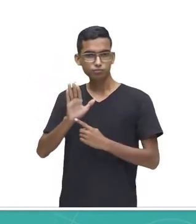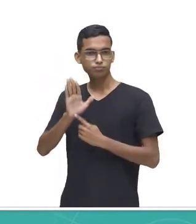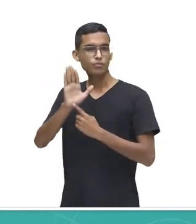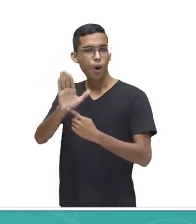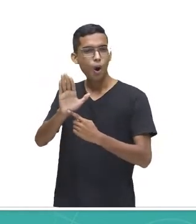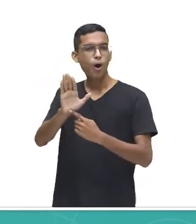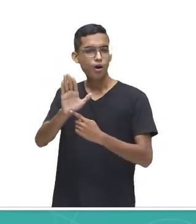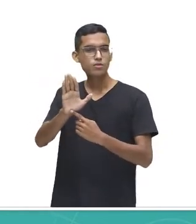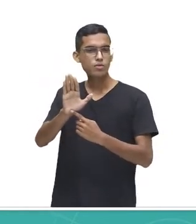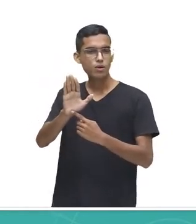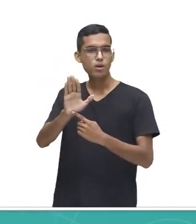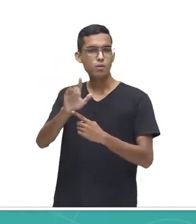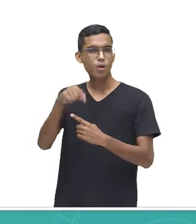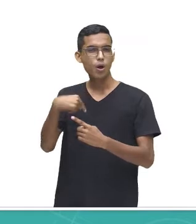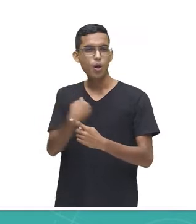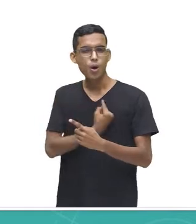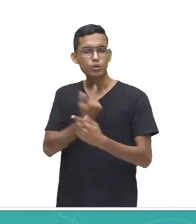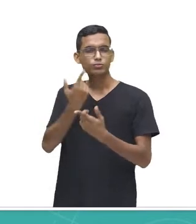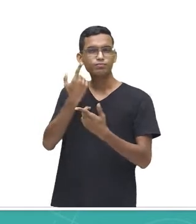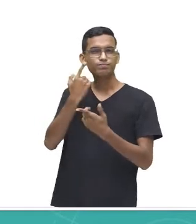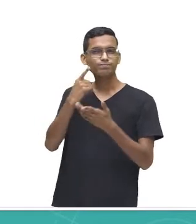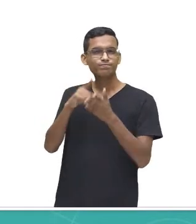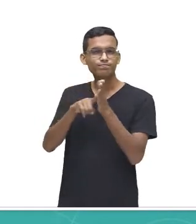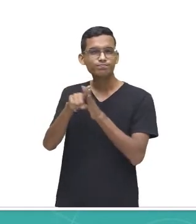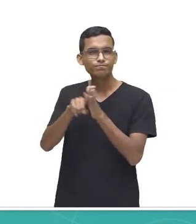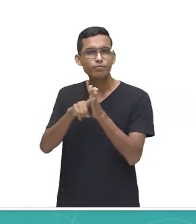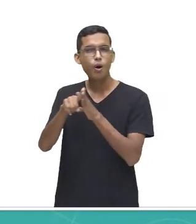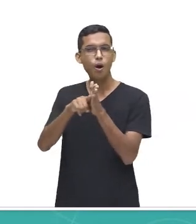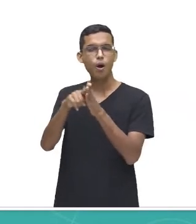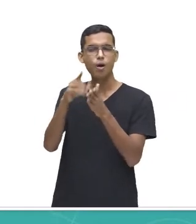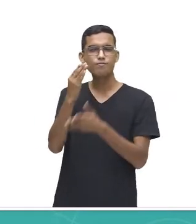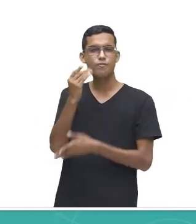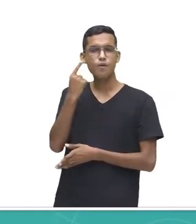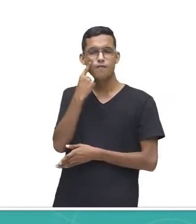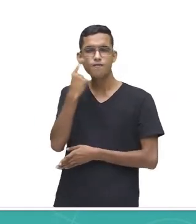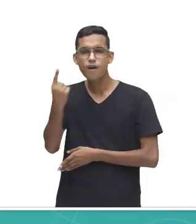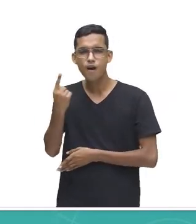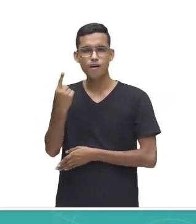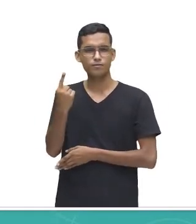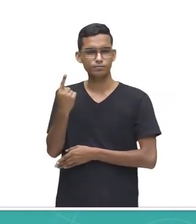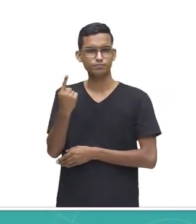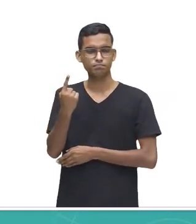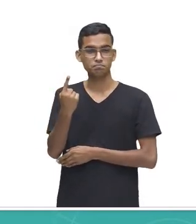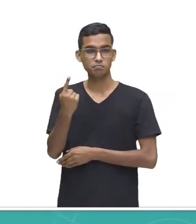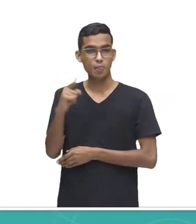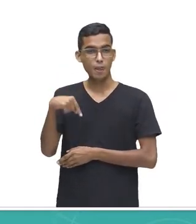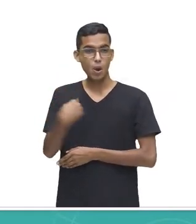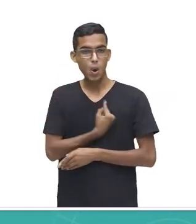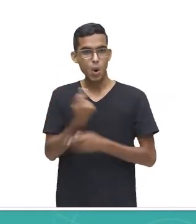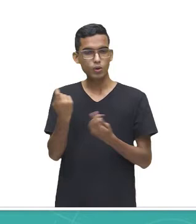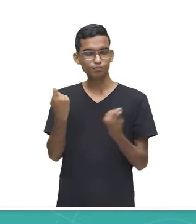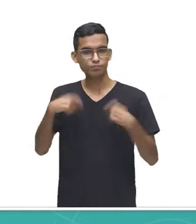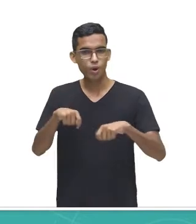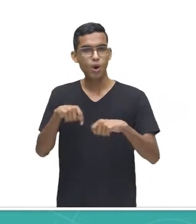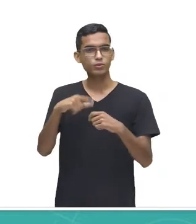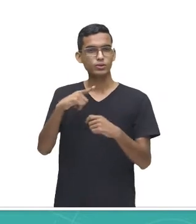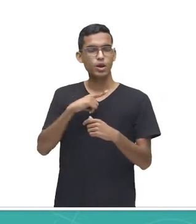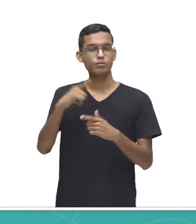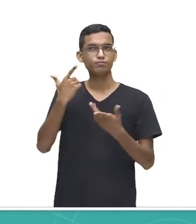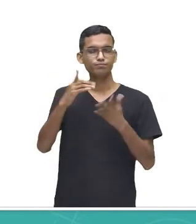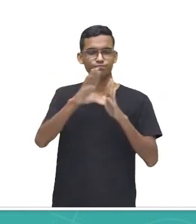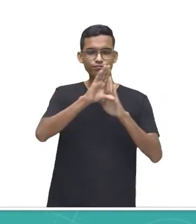nós desvendarmos, que se mostra, para que nós possamos tecer um conceito